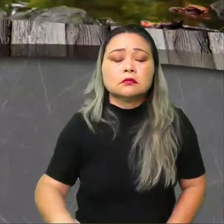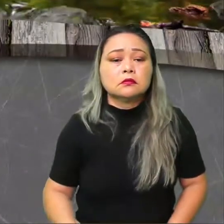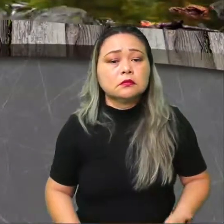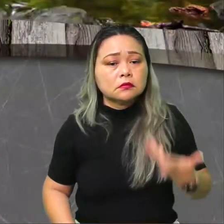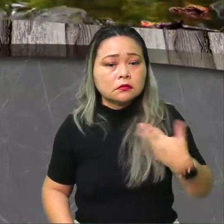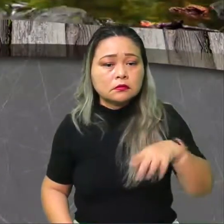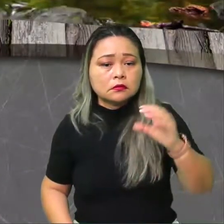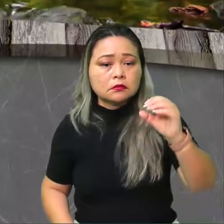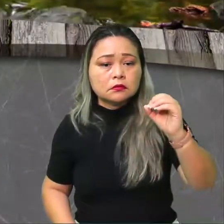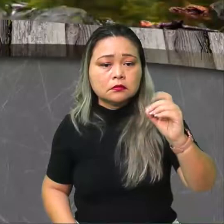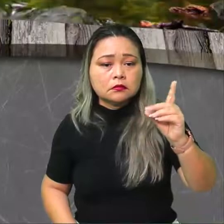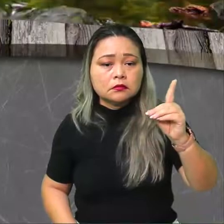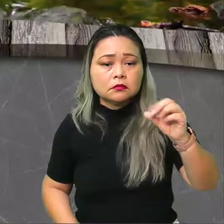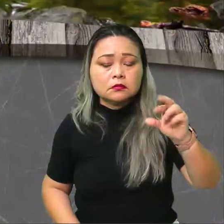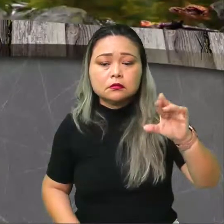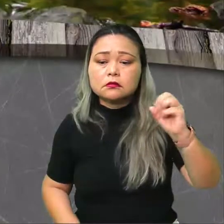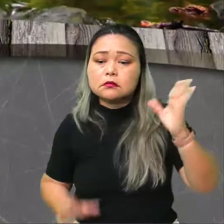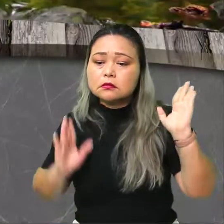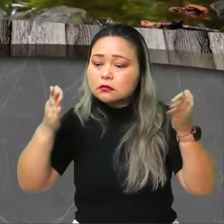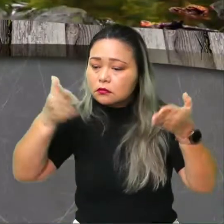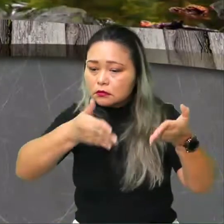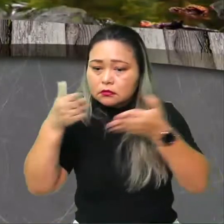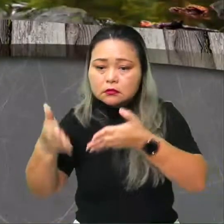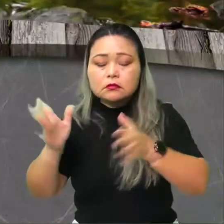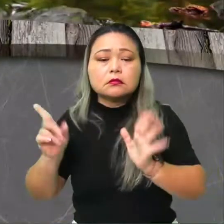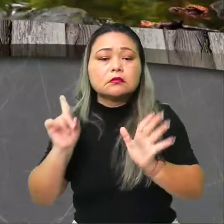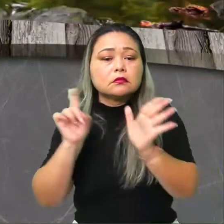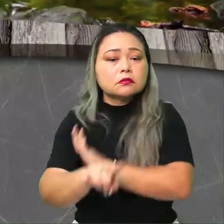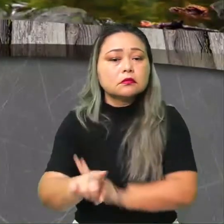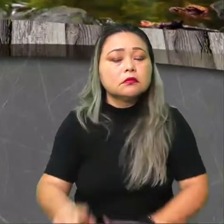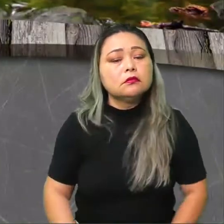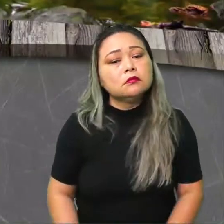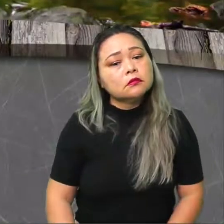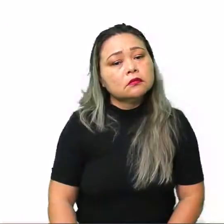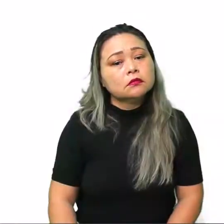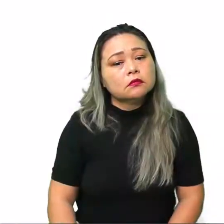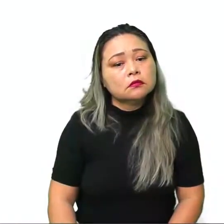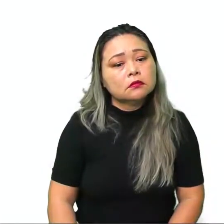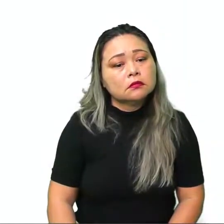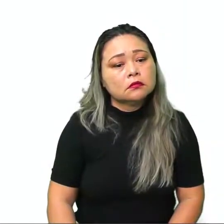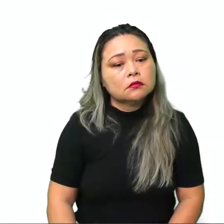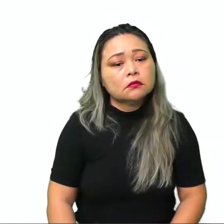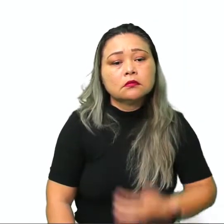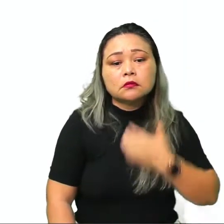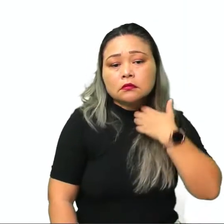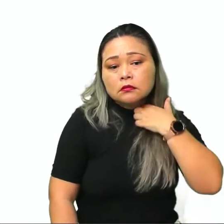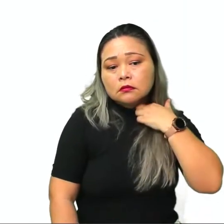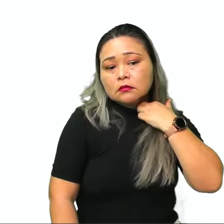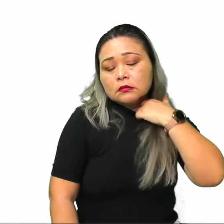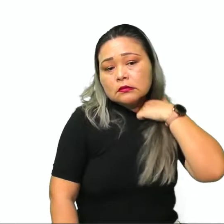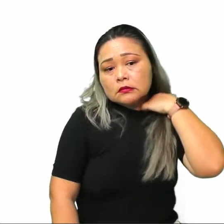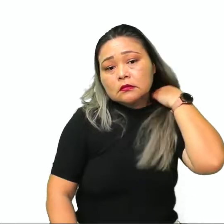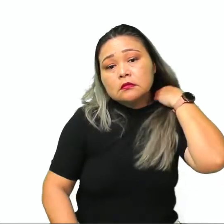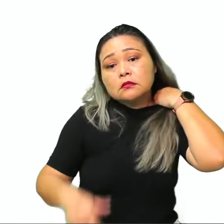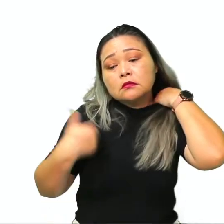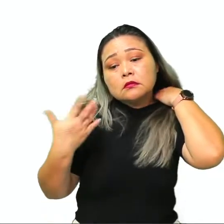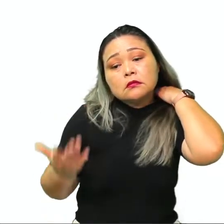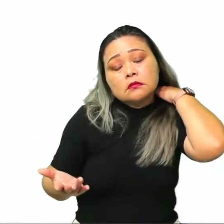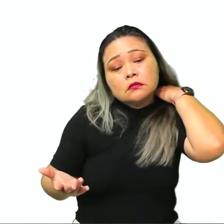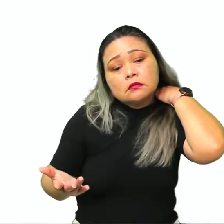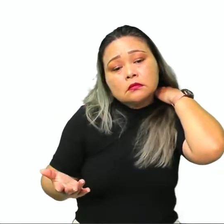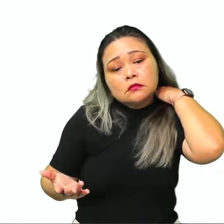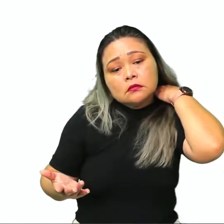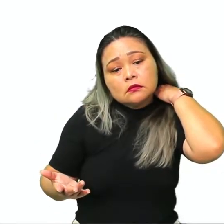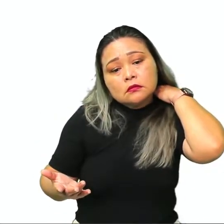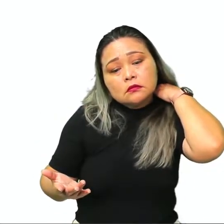É mais ou menos isso aí que você vai estar focando aí na sua questão. Vamos lá? Então, quais eram essas substâncias que